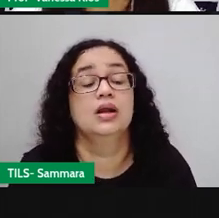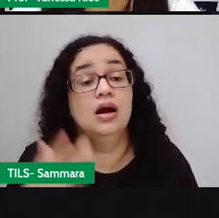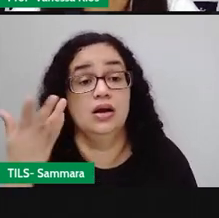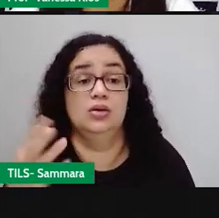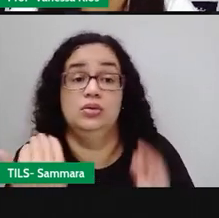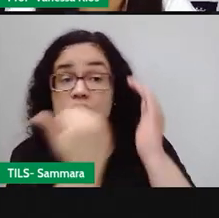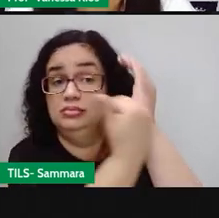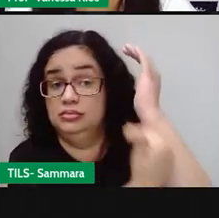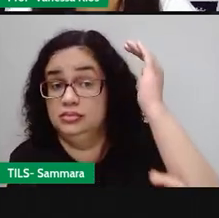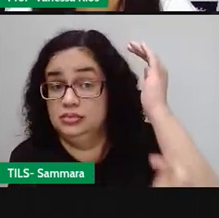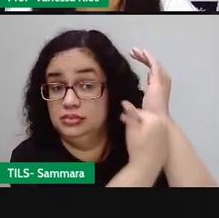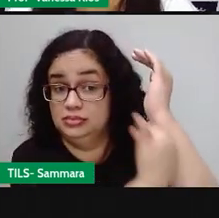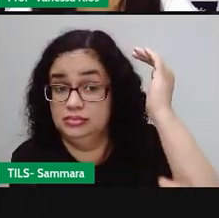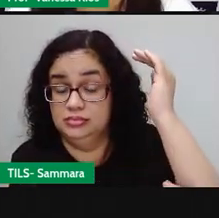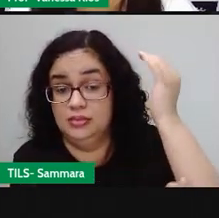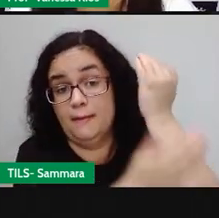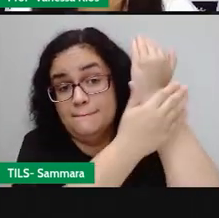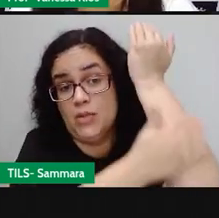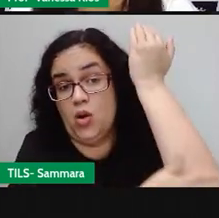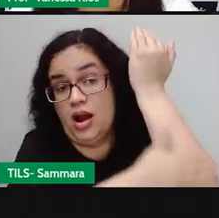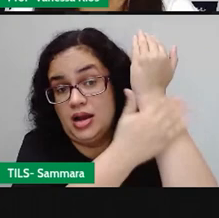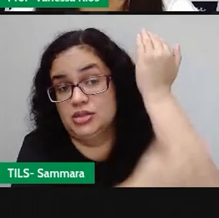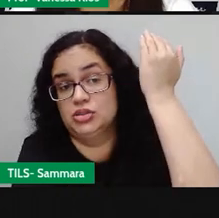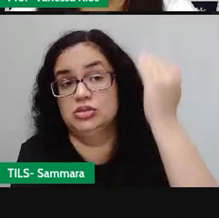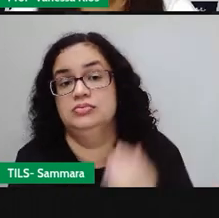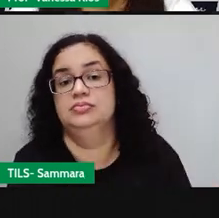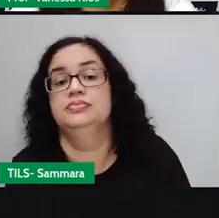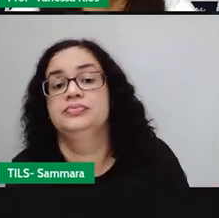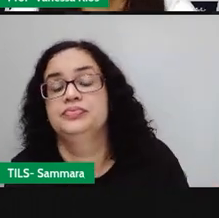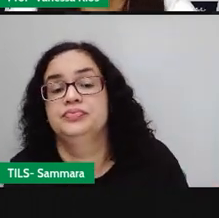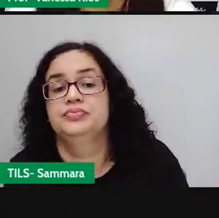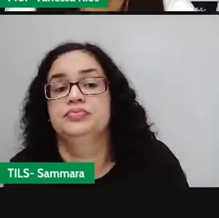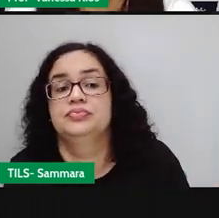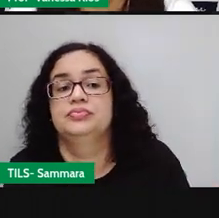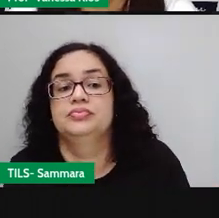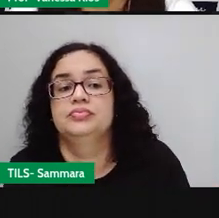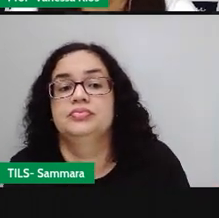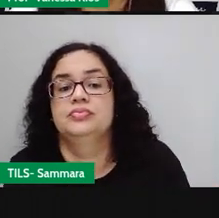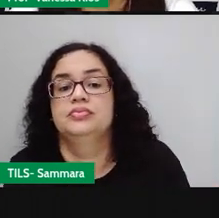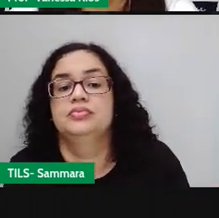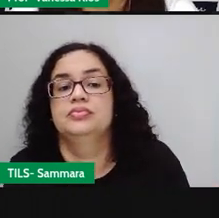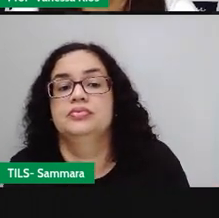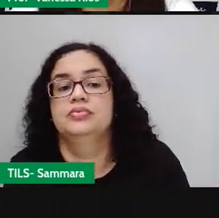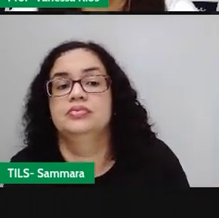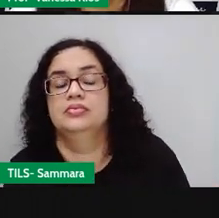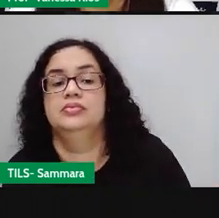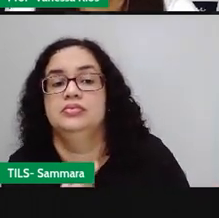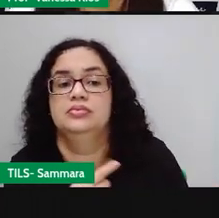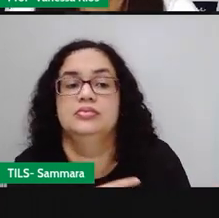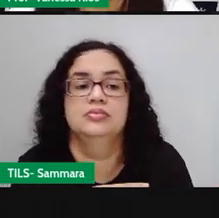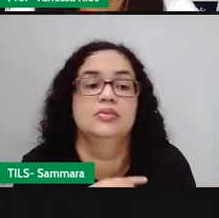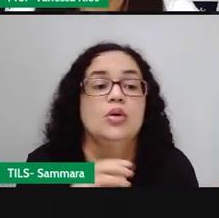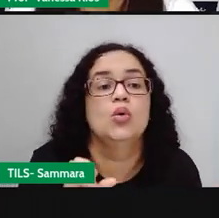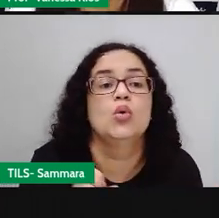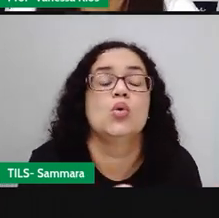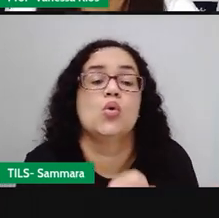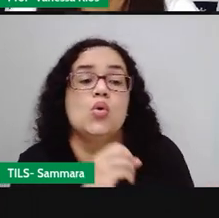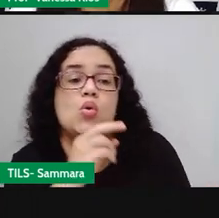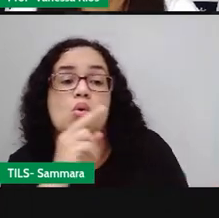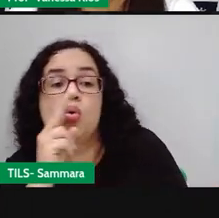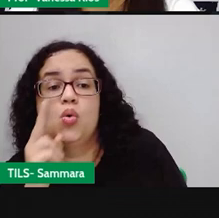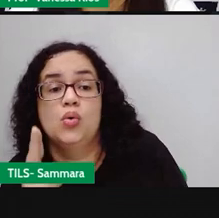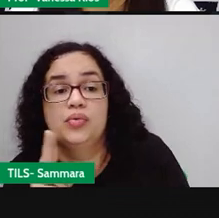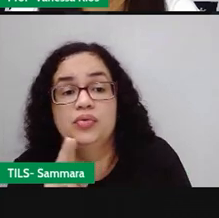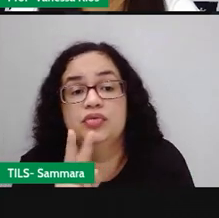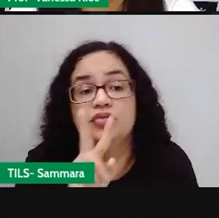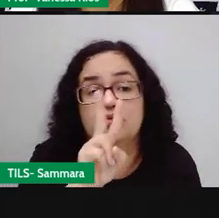Essa caixa agora é a caixa da borracha. Então, a borracha, né? Ou então o vinil,